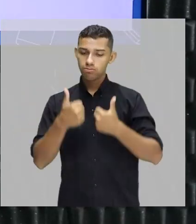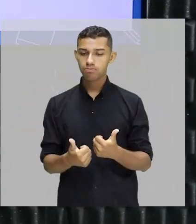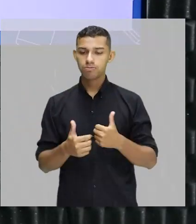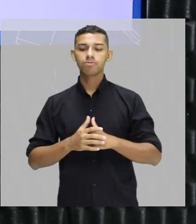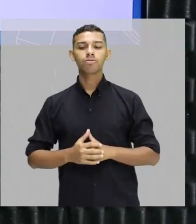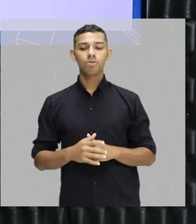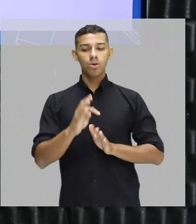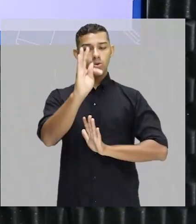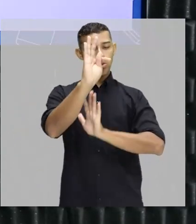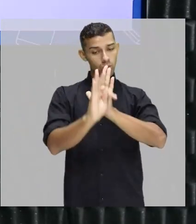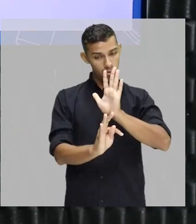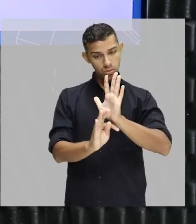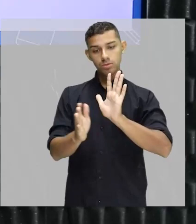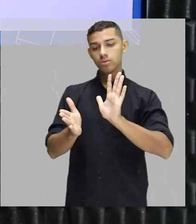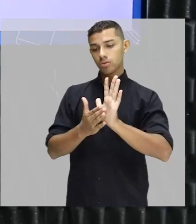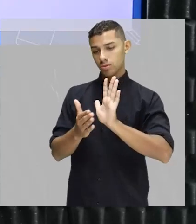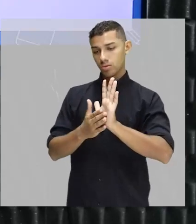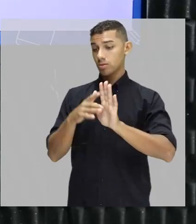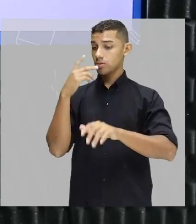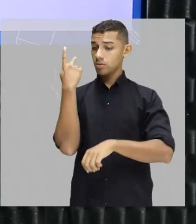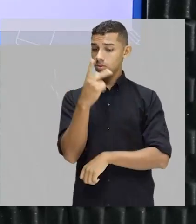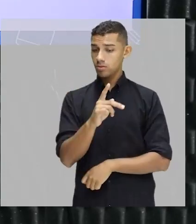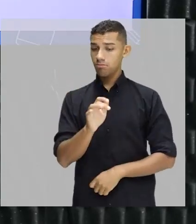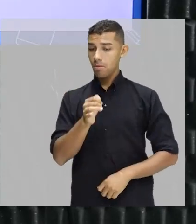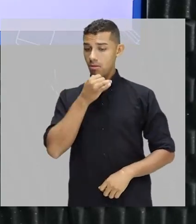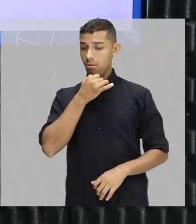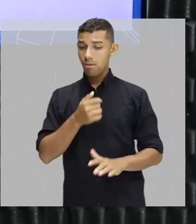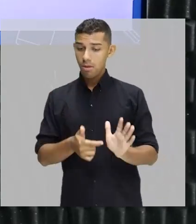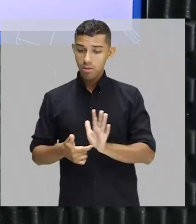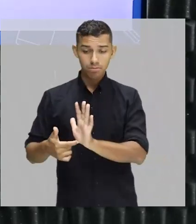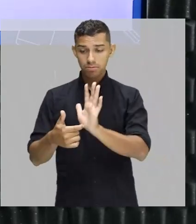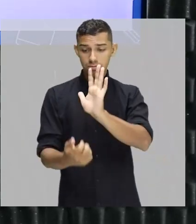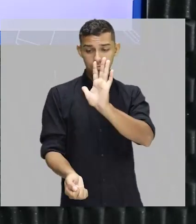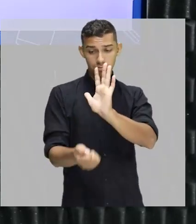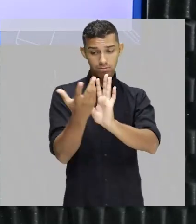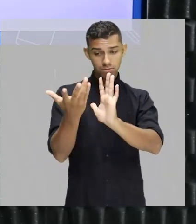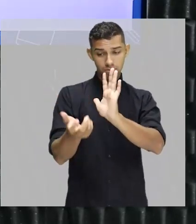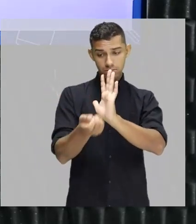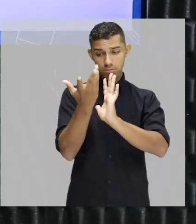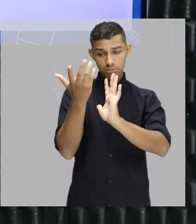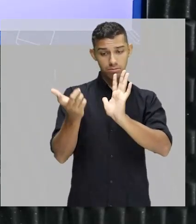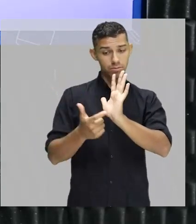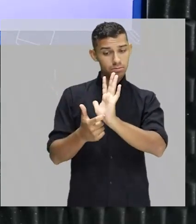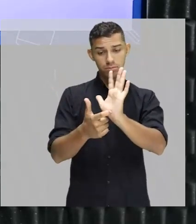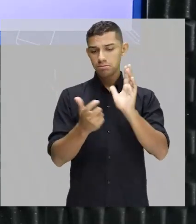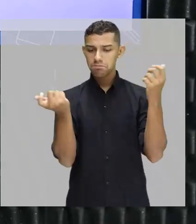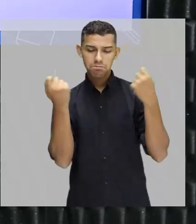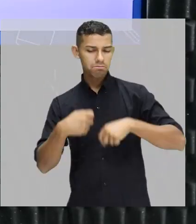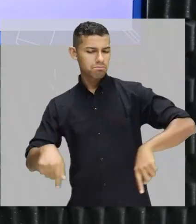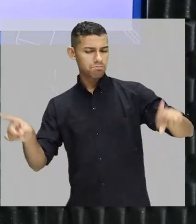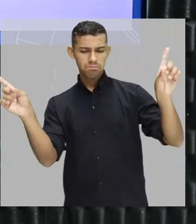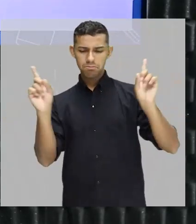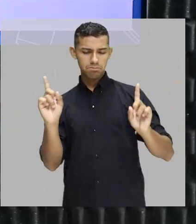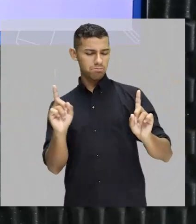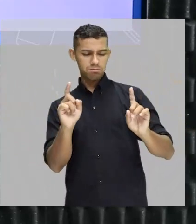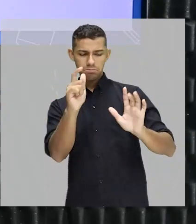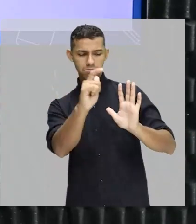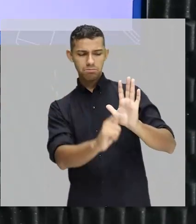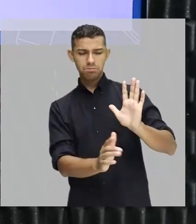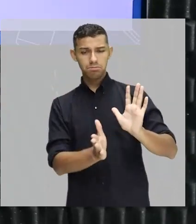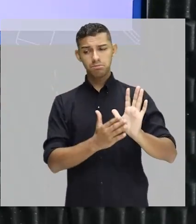texto dissertativo expositivo busca expor um ponto de vista sem a necessidade de convencer o